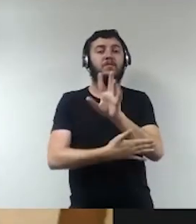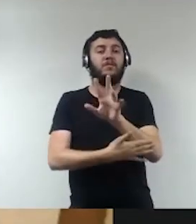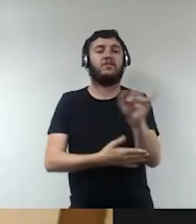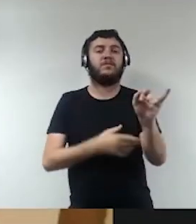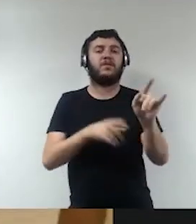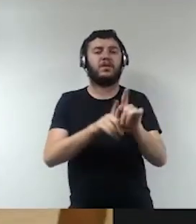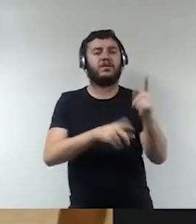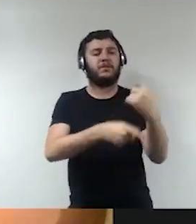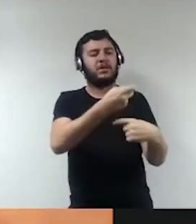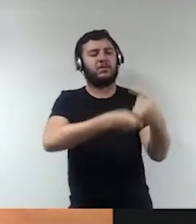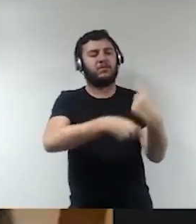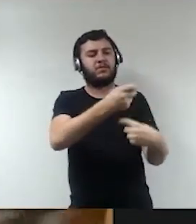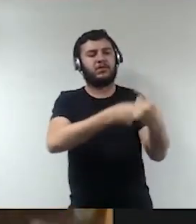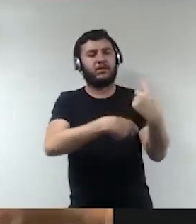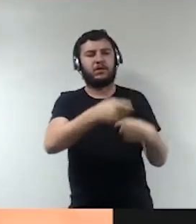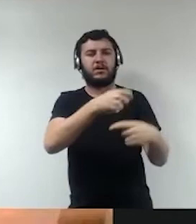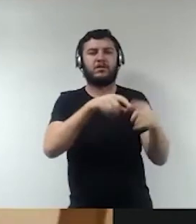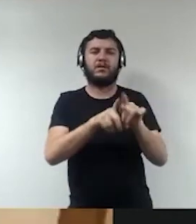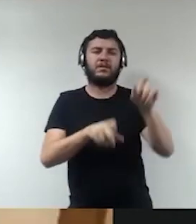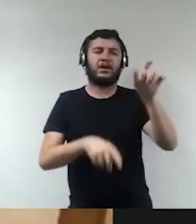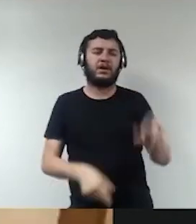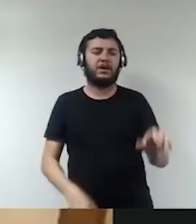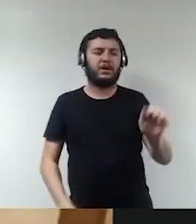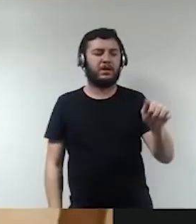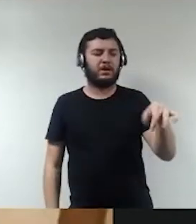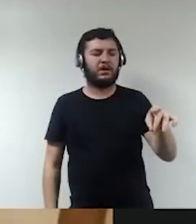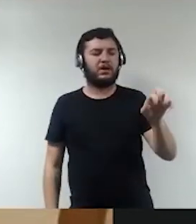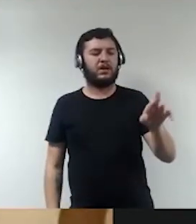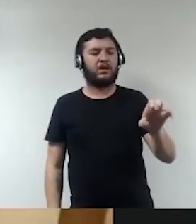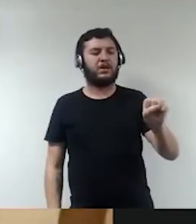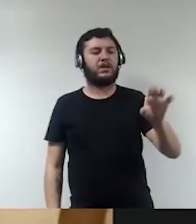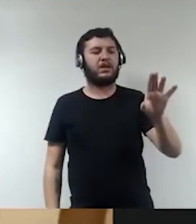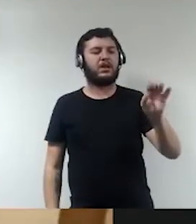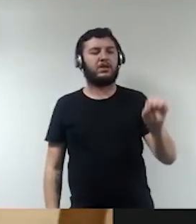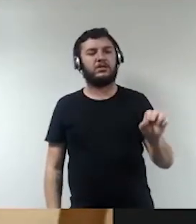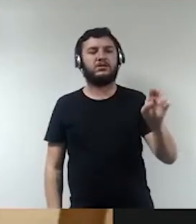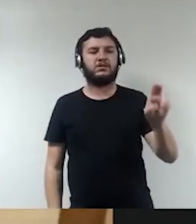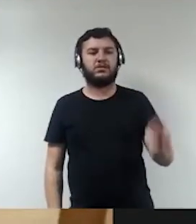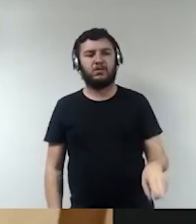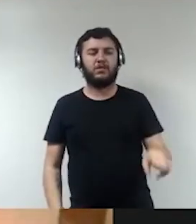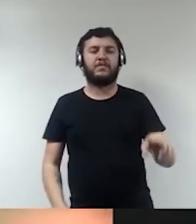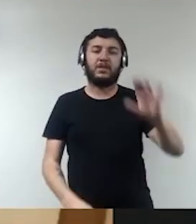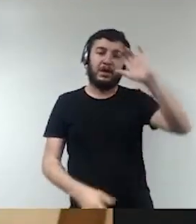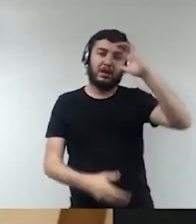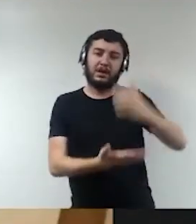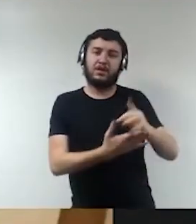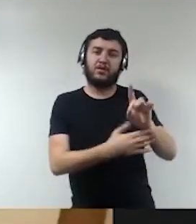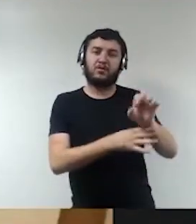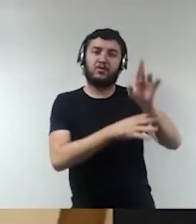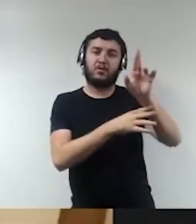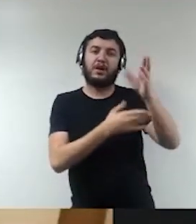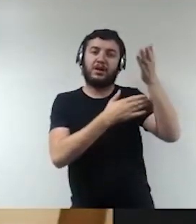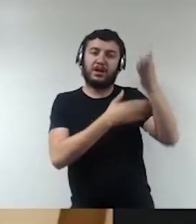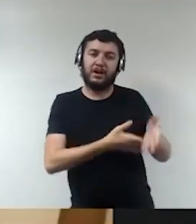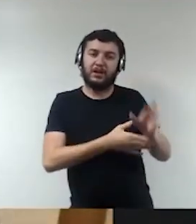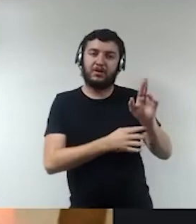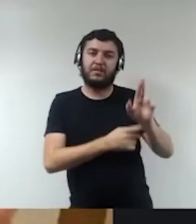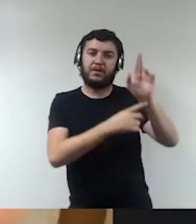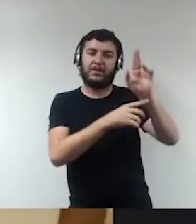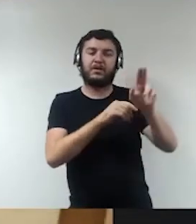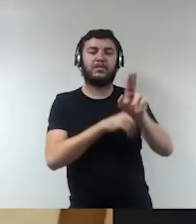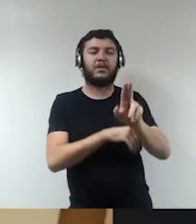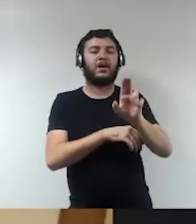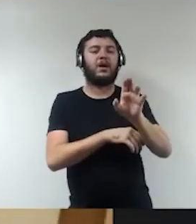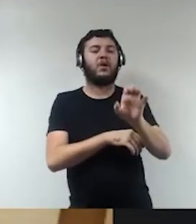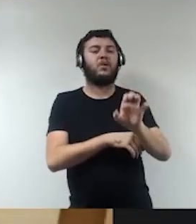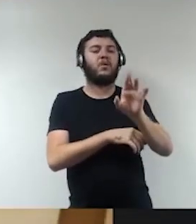dever de negociar, que Anderson Schreiber já falava na tese dele, que virou titular da UERJ, né, de que existe esse dever de negociar. Eu até acho